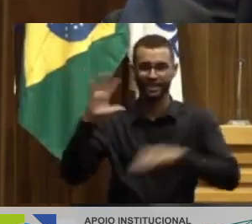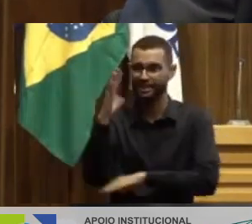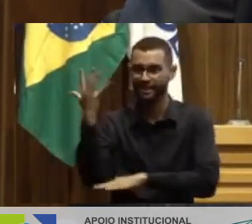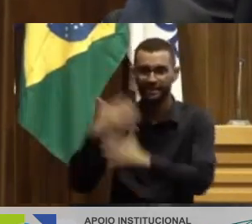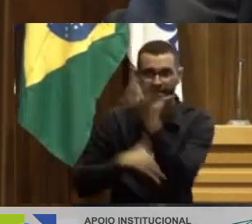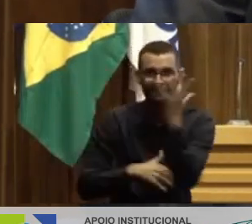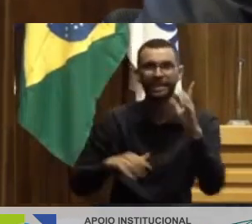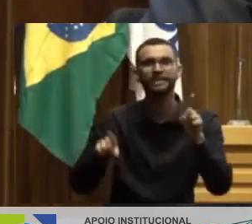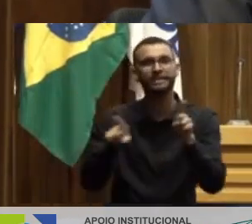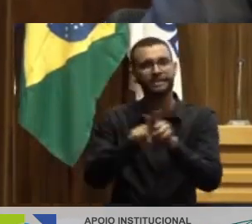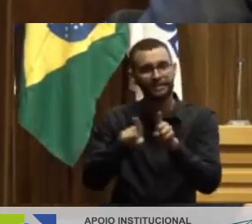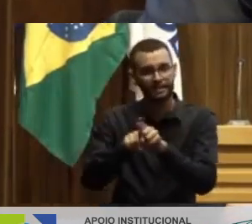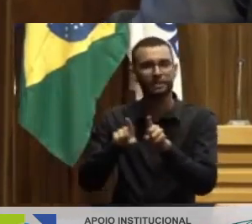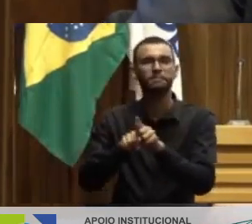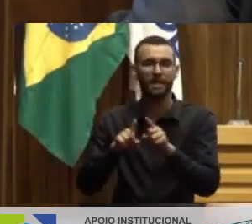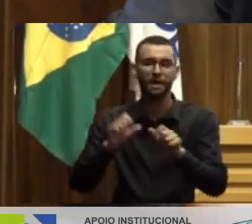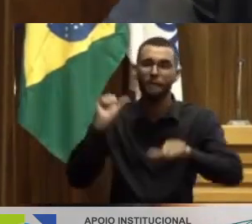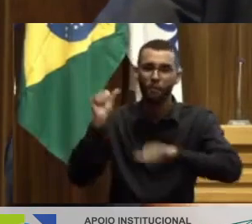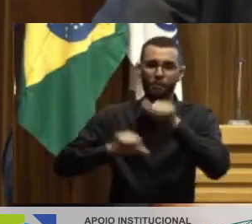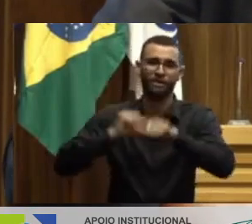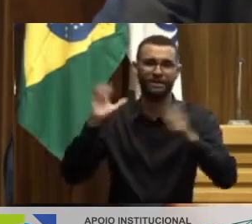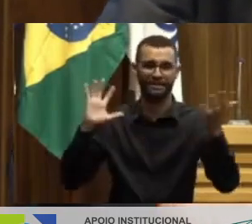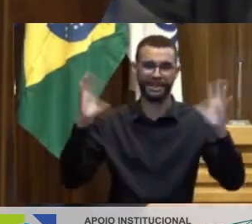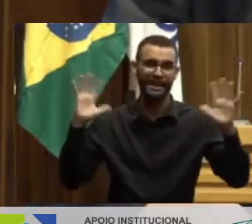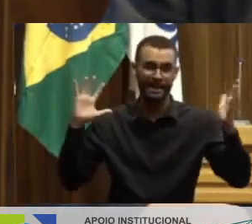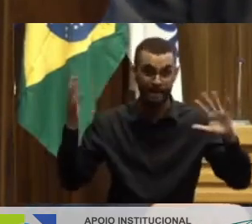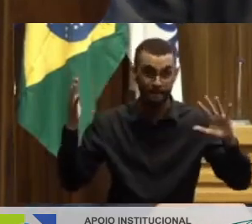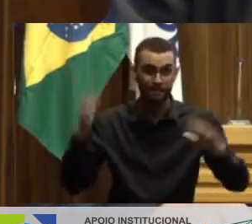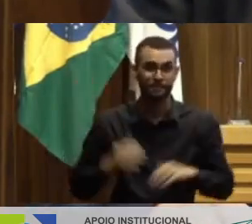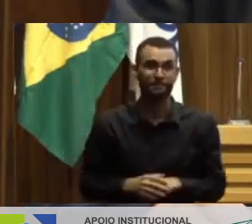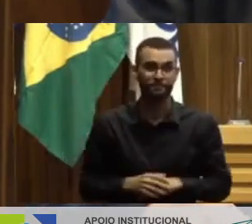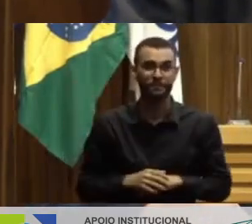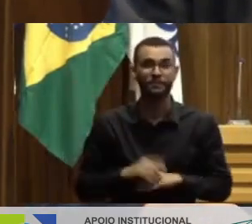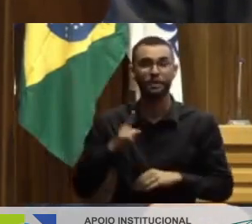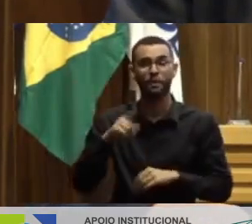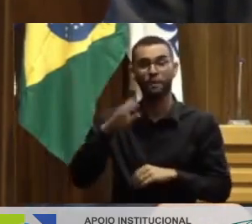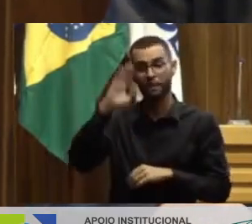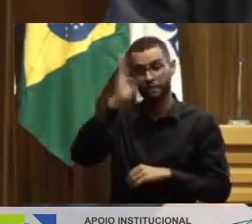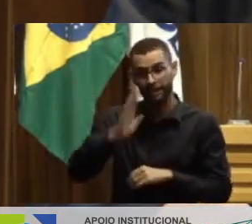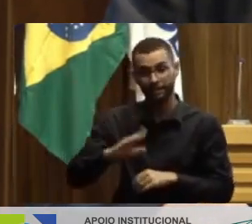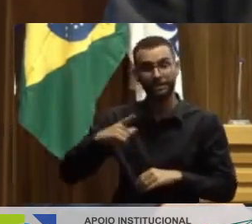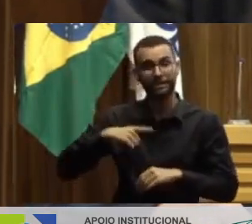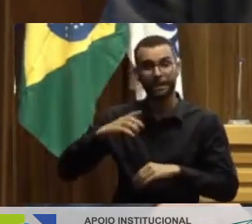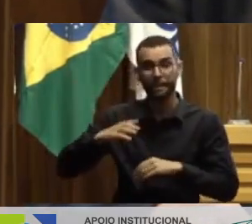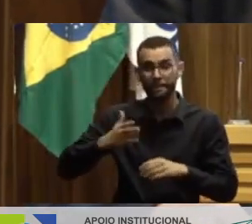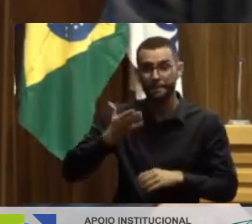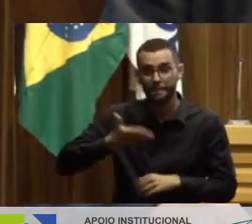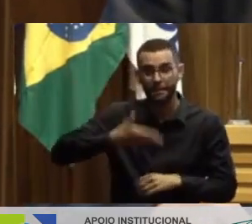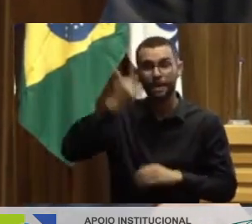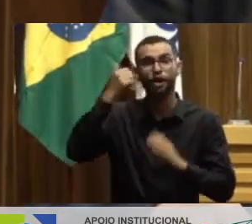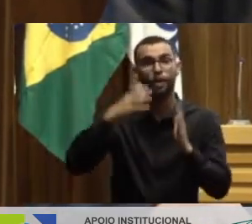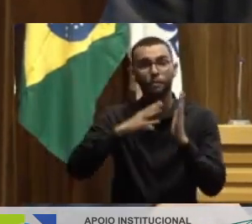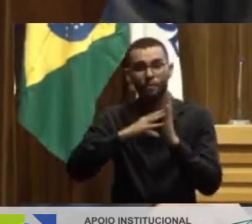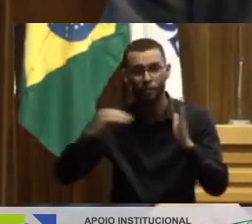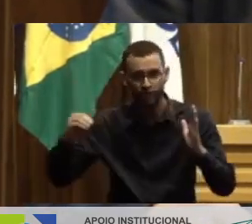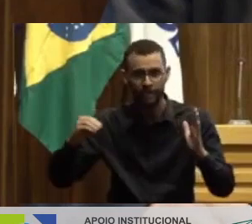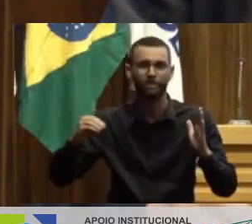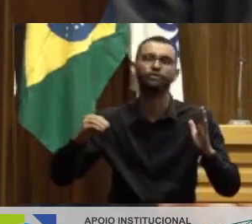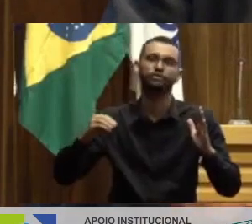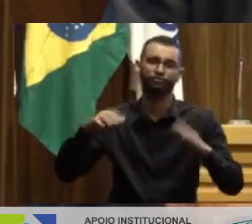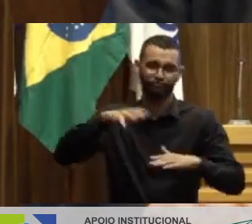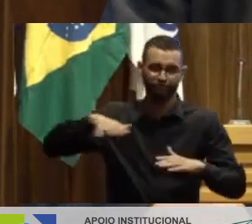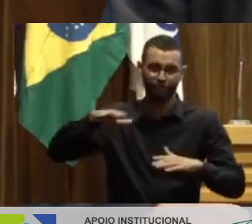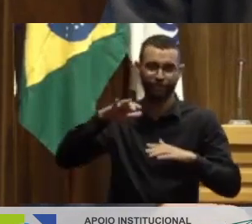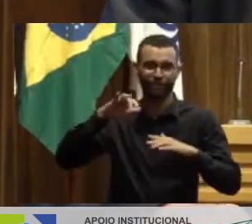melhor matriz energética e a melhor matriz de eletricidade